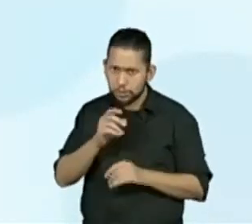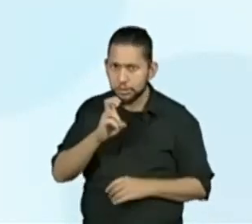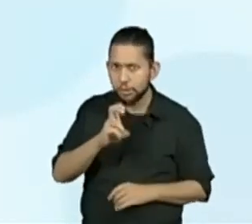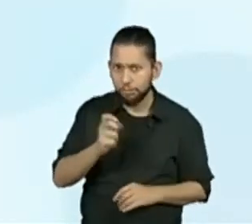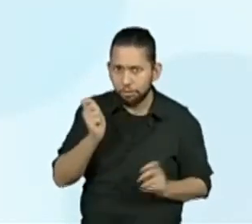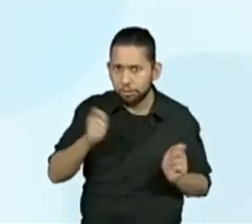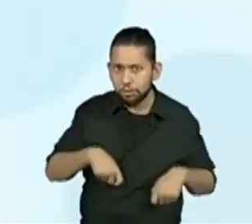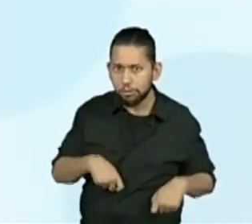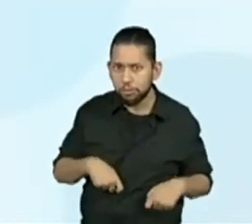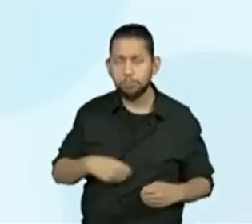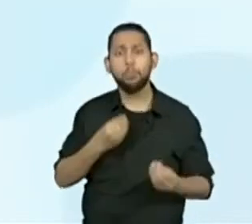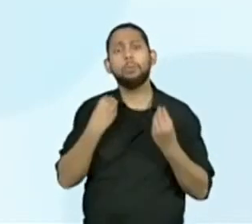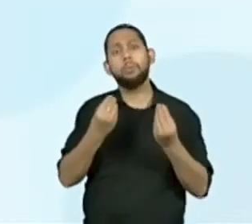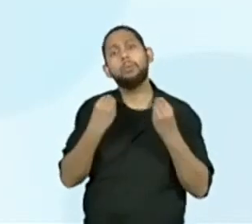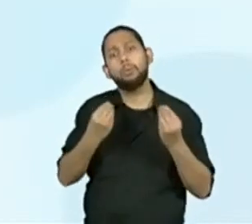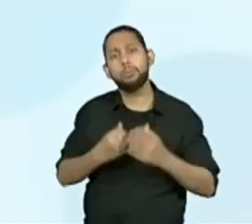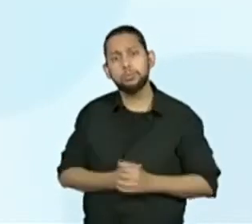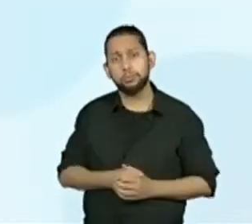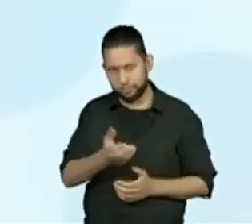gente